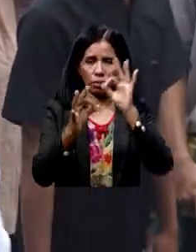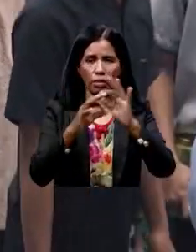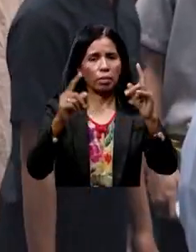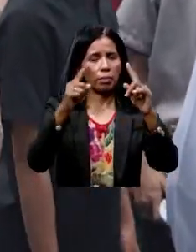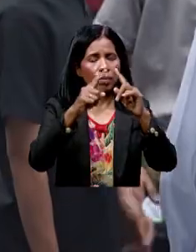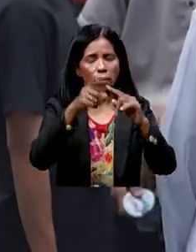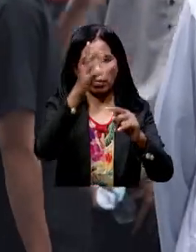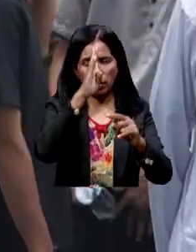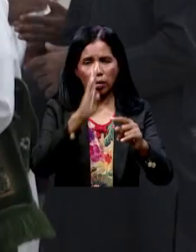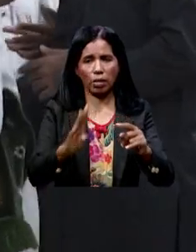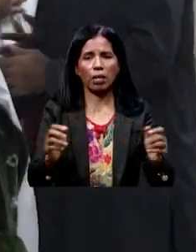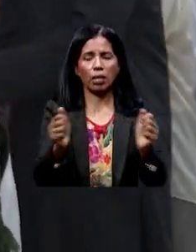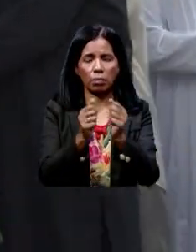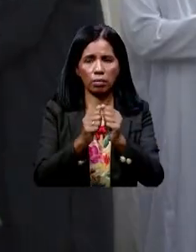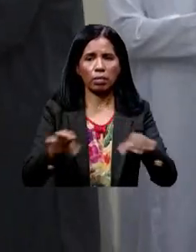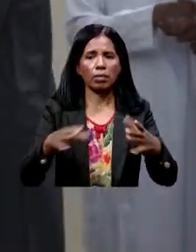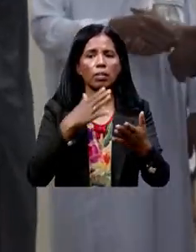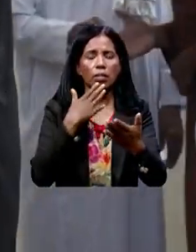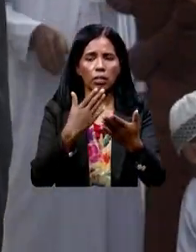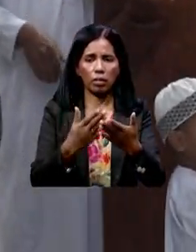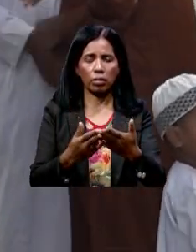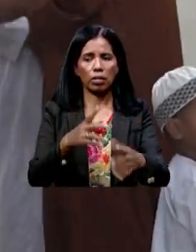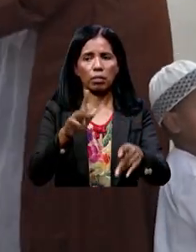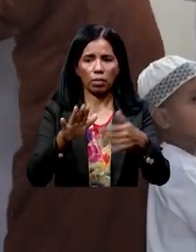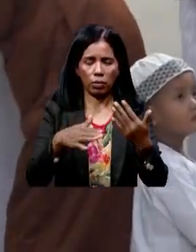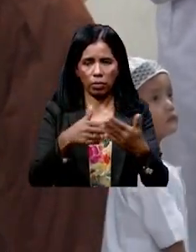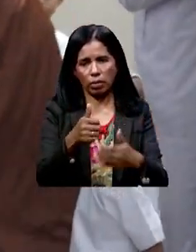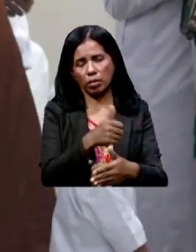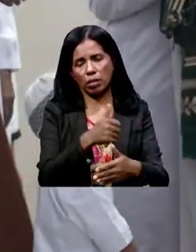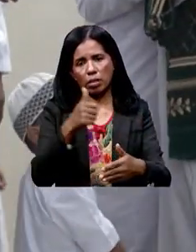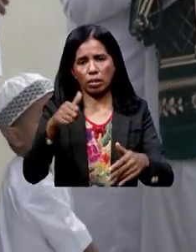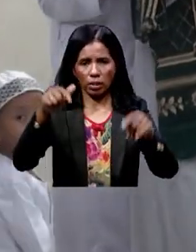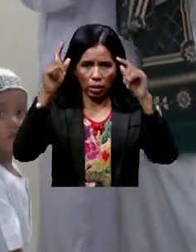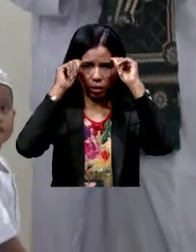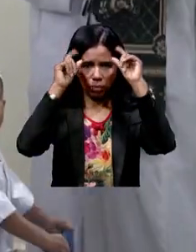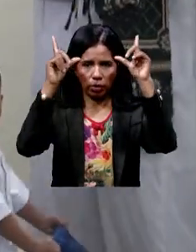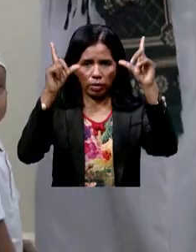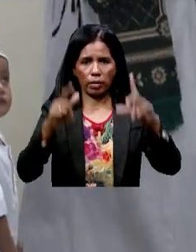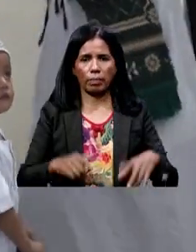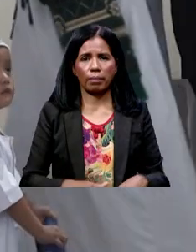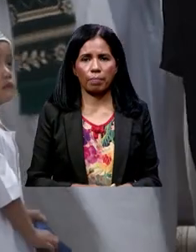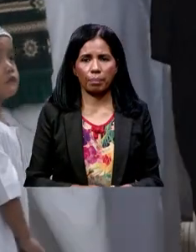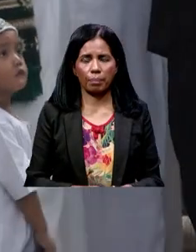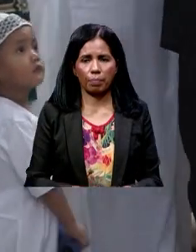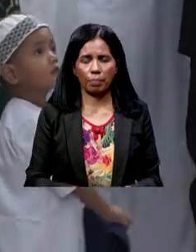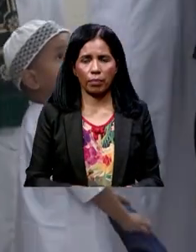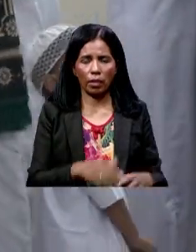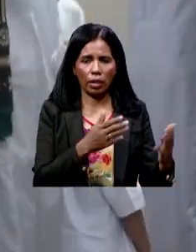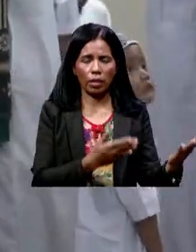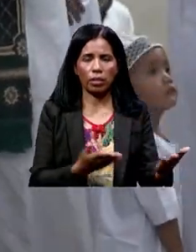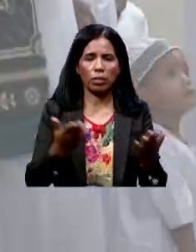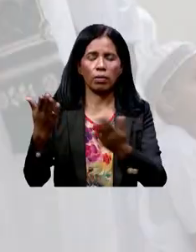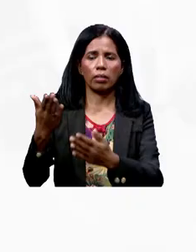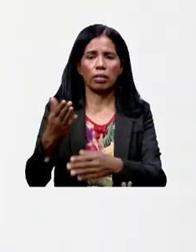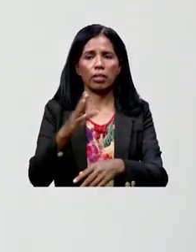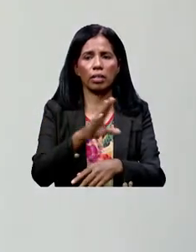no hametin liutan a relação dia ko comunidade religiosa sira seluk ia Timor Leste. Em nome Arquidiocese